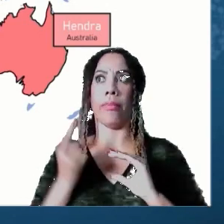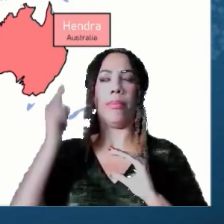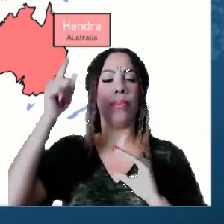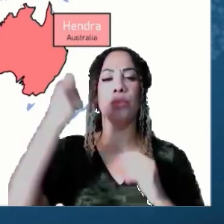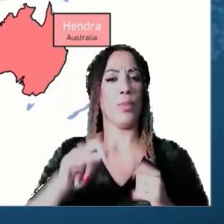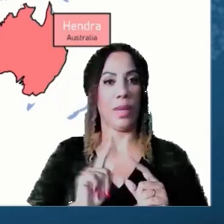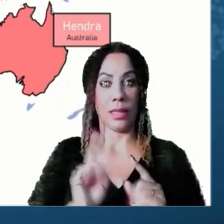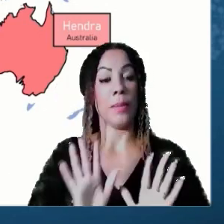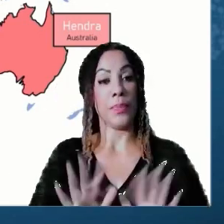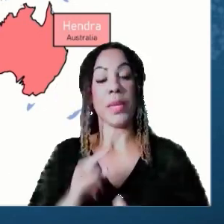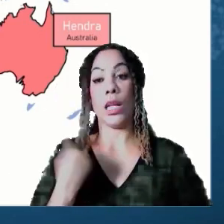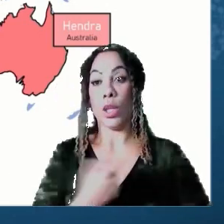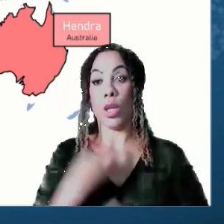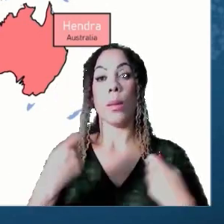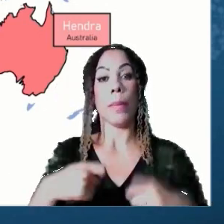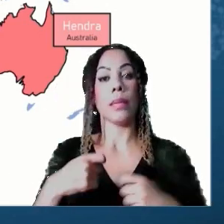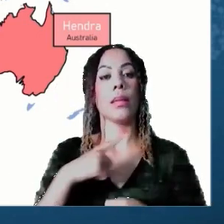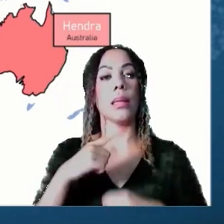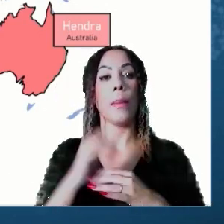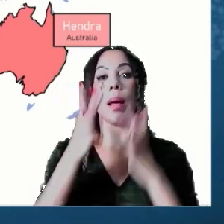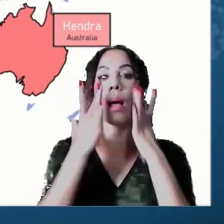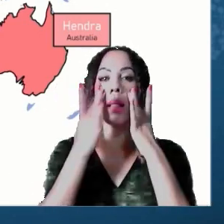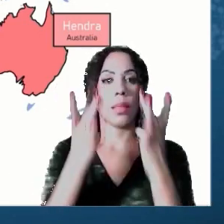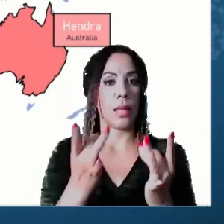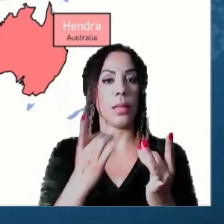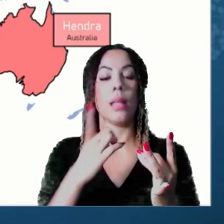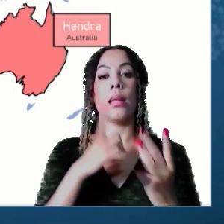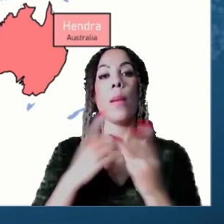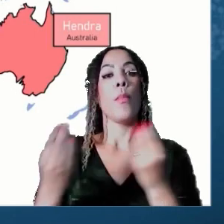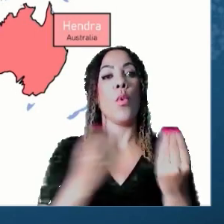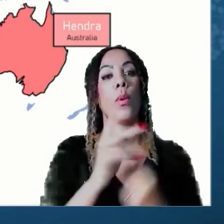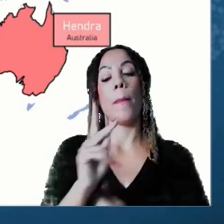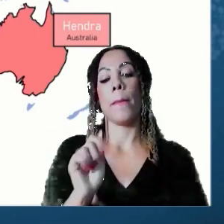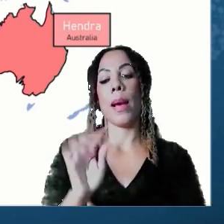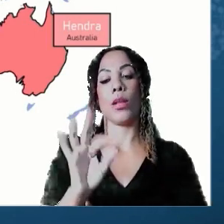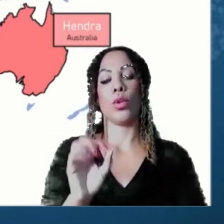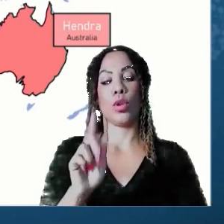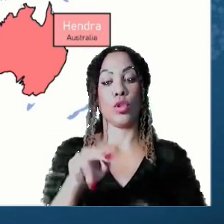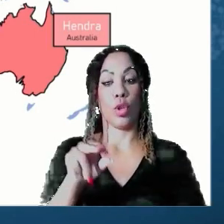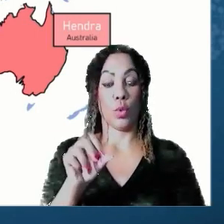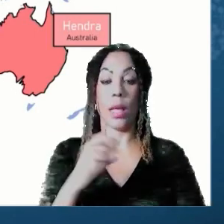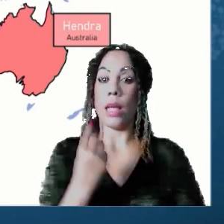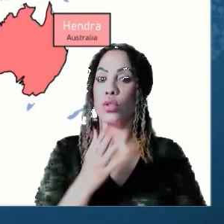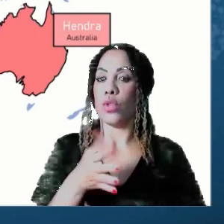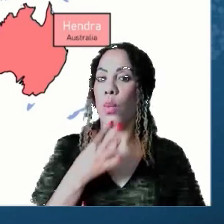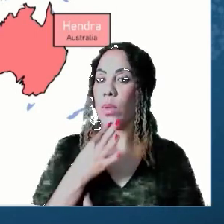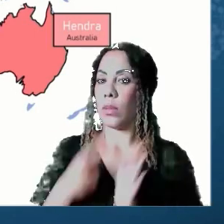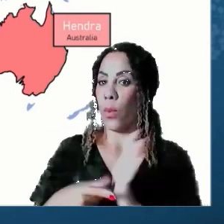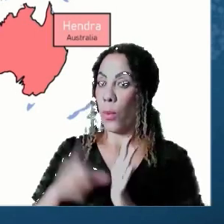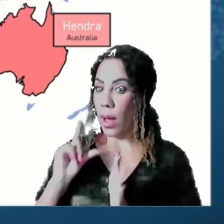Nós precisamos ter muita atenção, existem muitos patógenos que nós já conhecíamos antes da pandemia, que pode levar